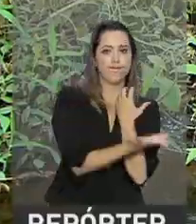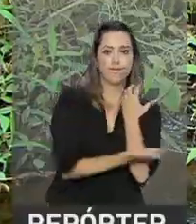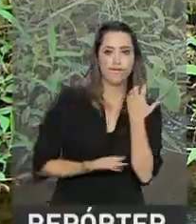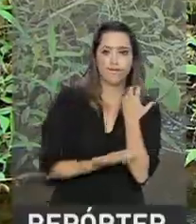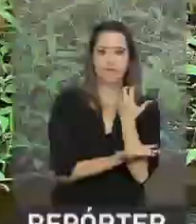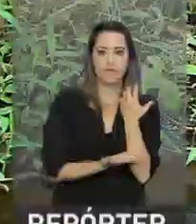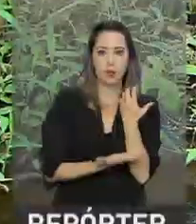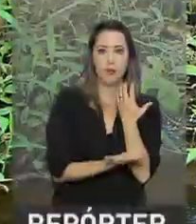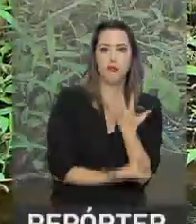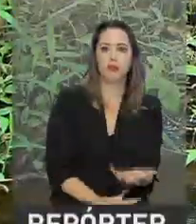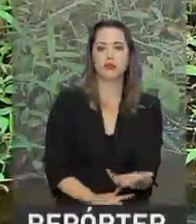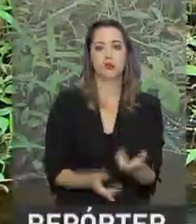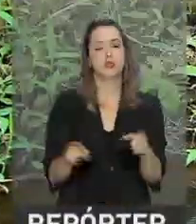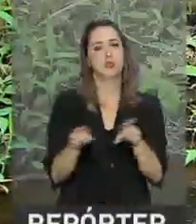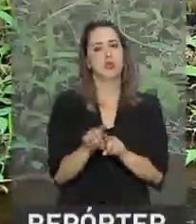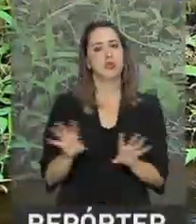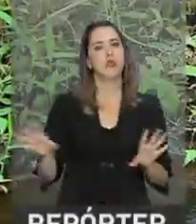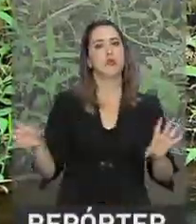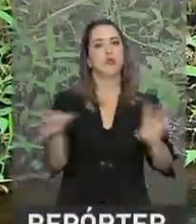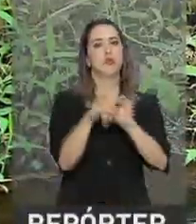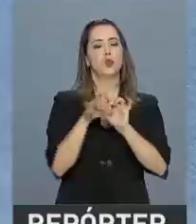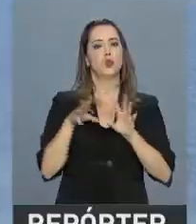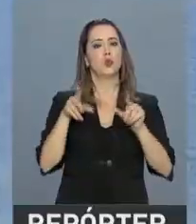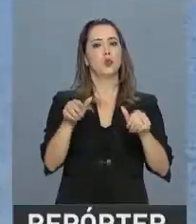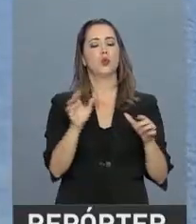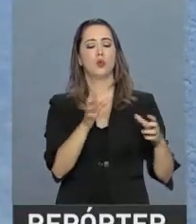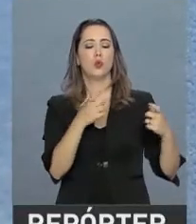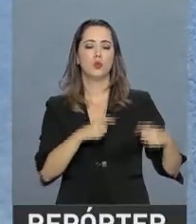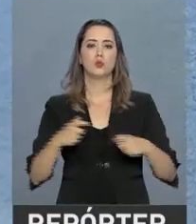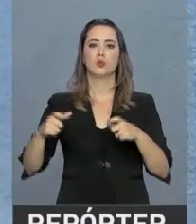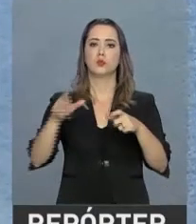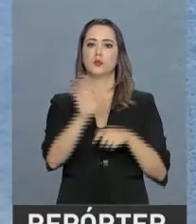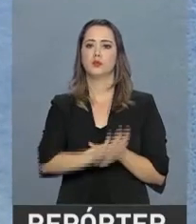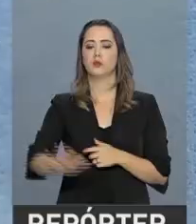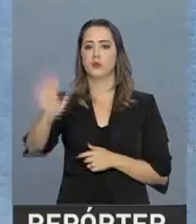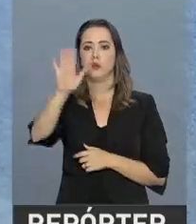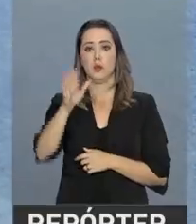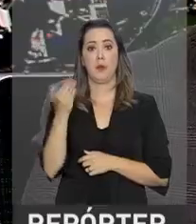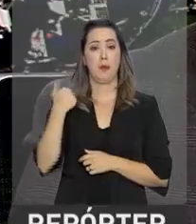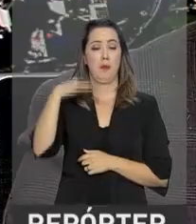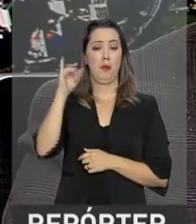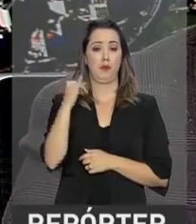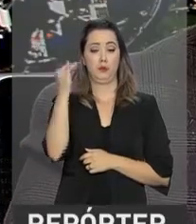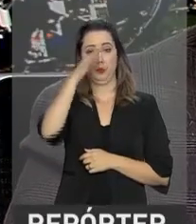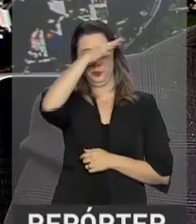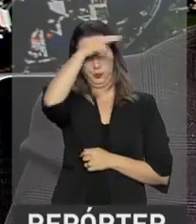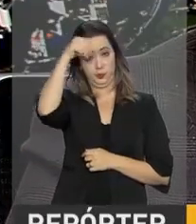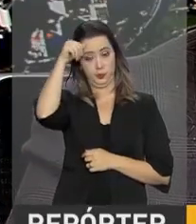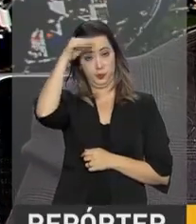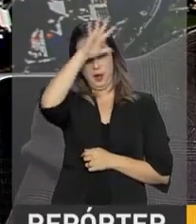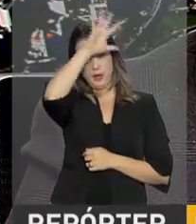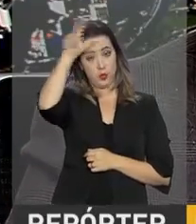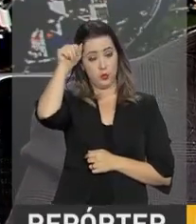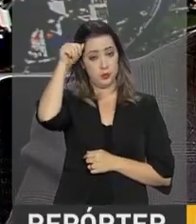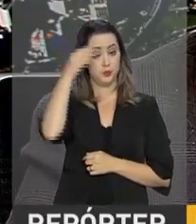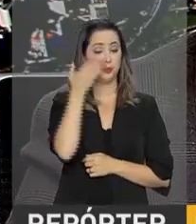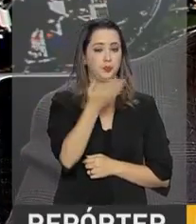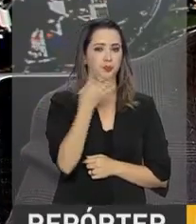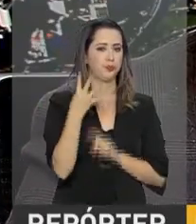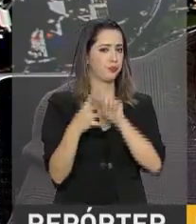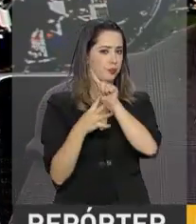a ação envolve todos os biomas brasileiros com destaque para a amazônia são quatro grandes eixos que